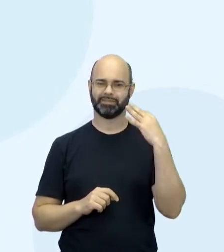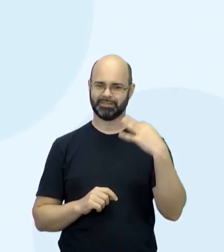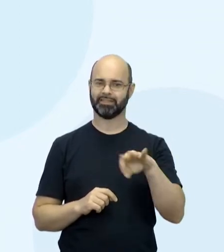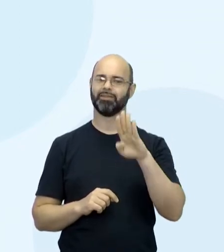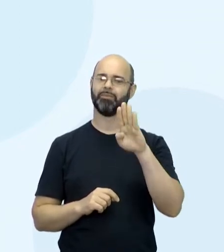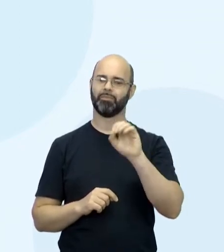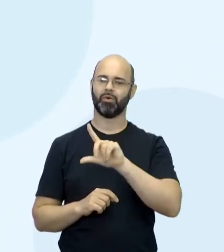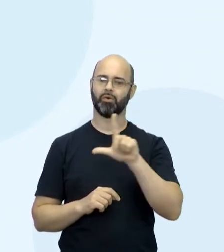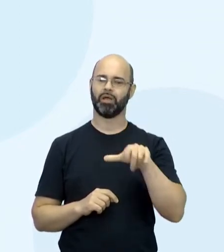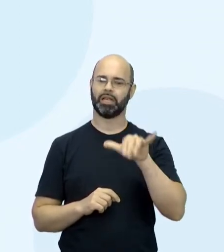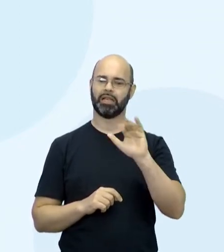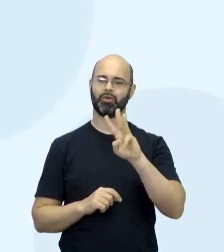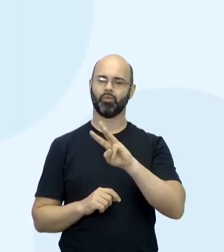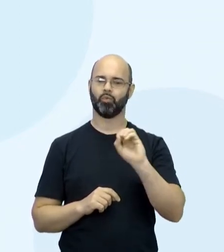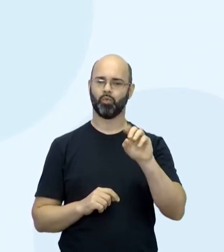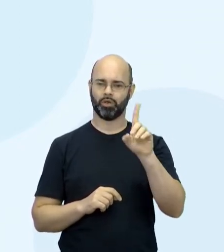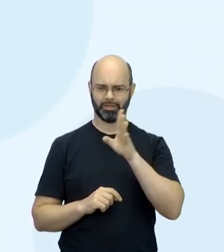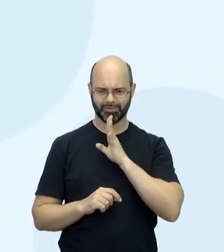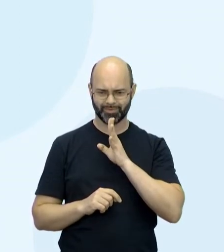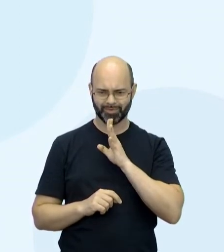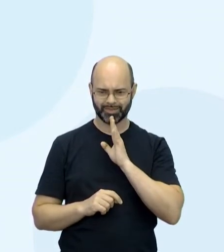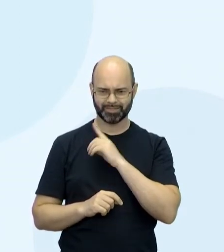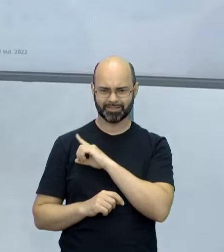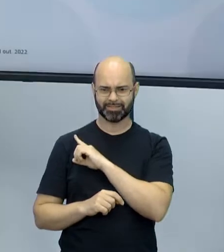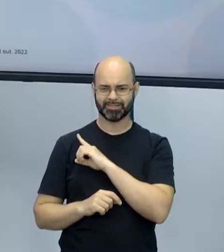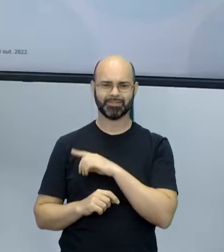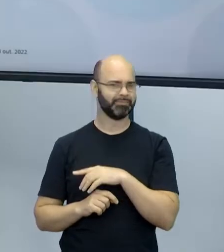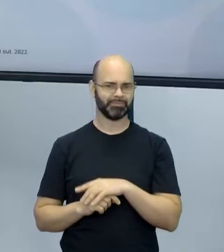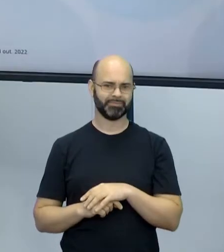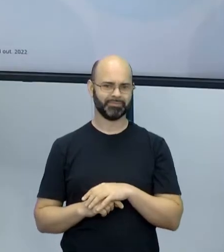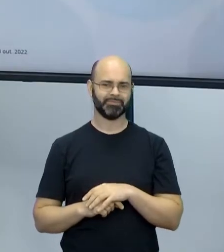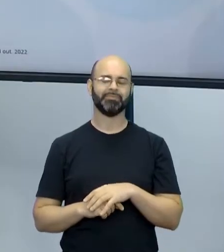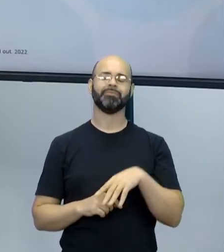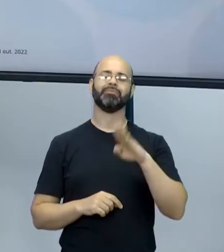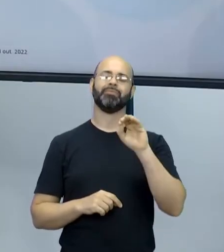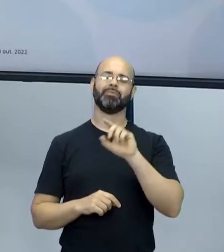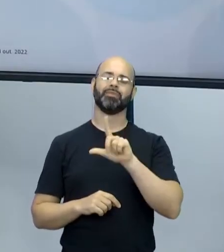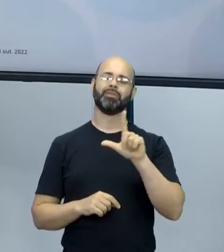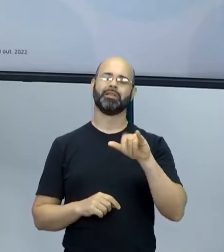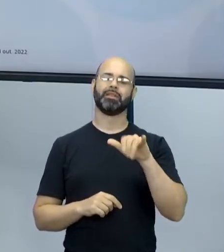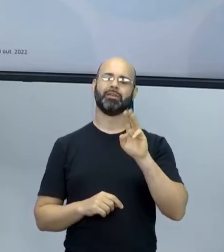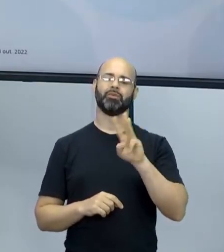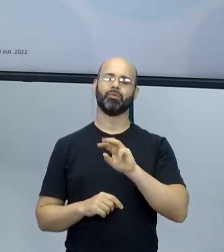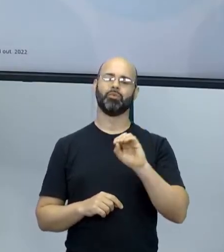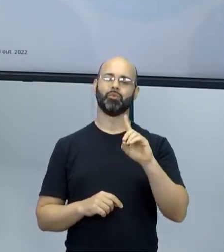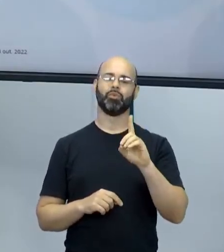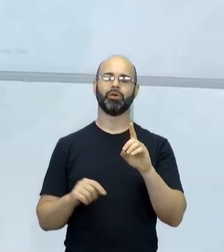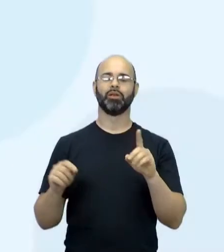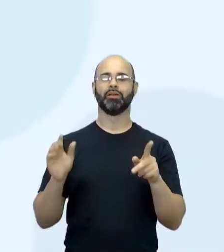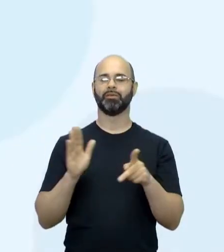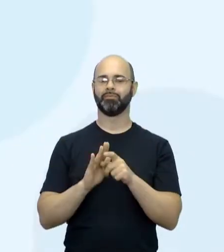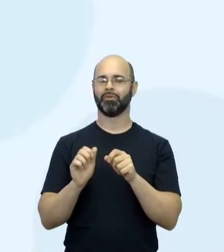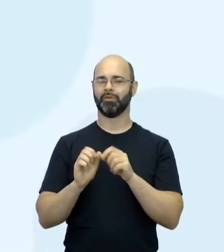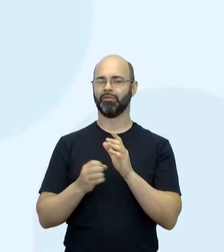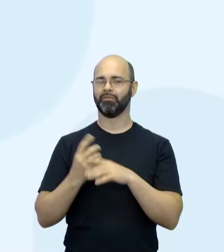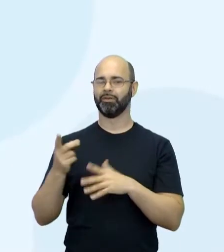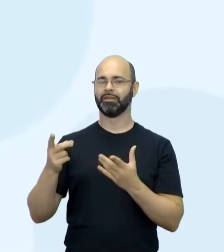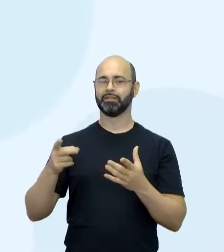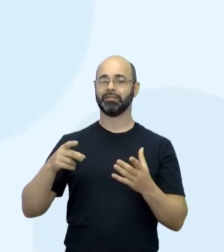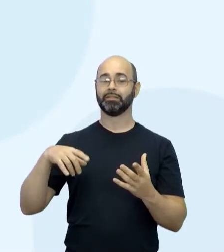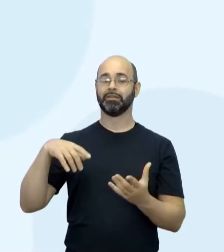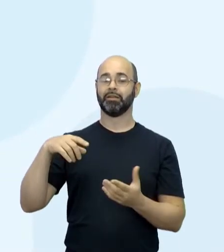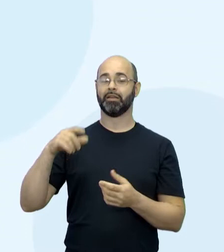Bollywood. Já ouviu falar? Bollywood é a indústria de cinema de língua hindi. a maior indústria de